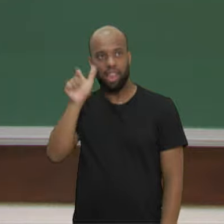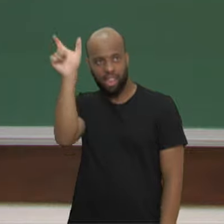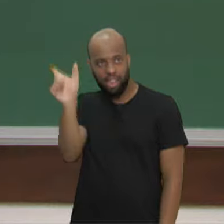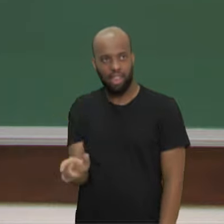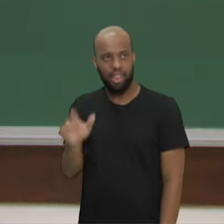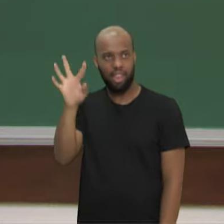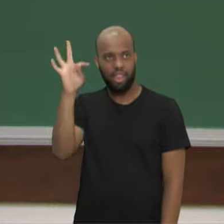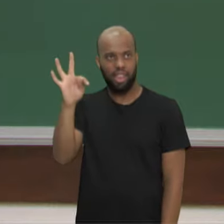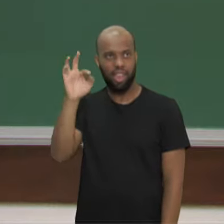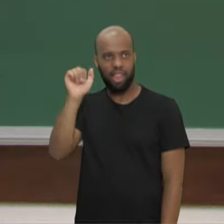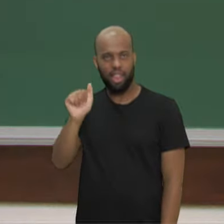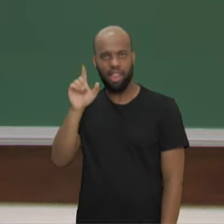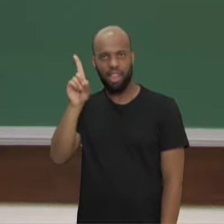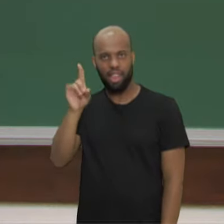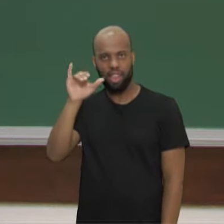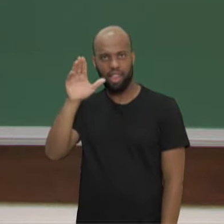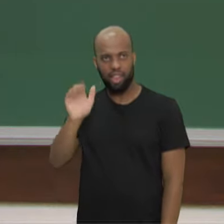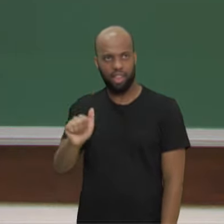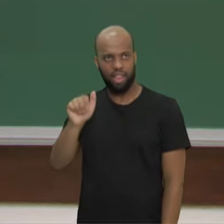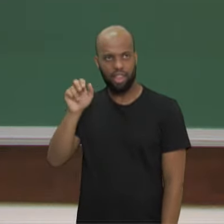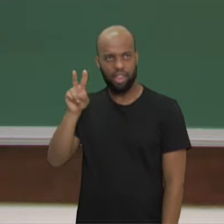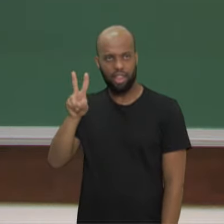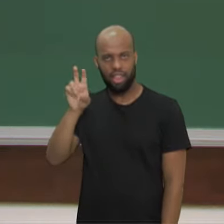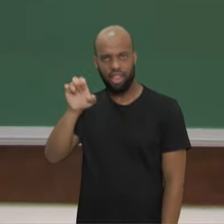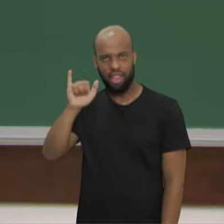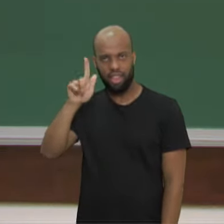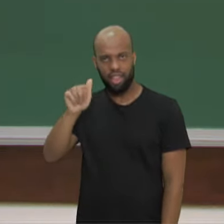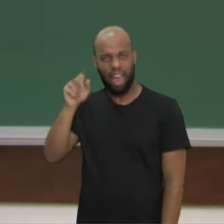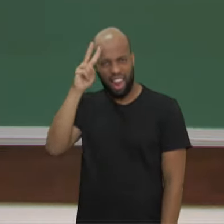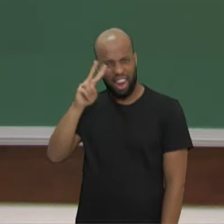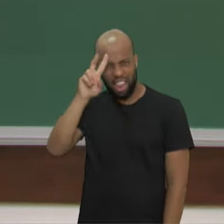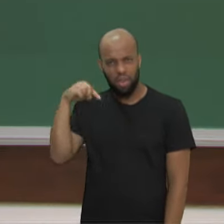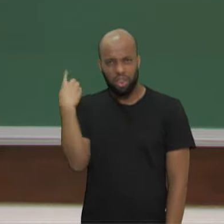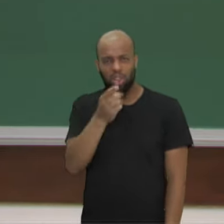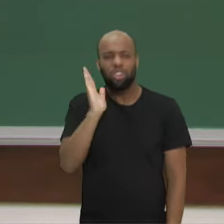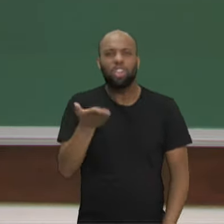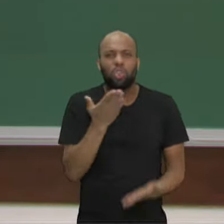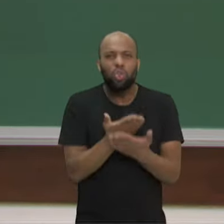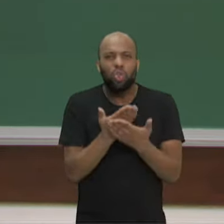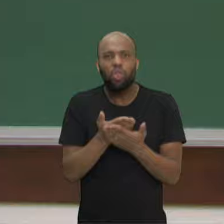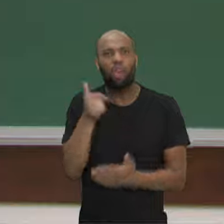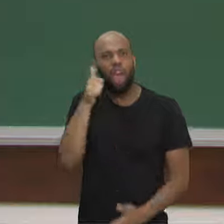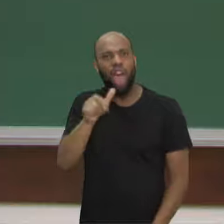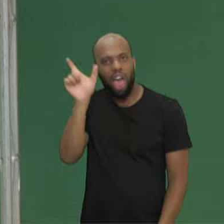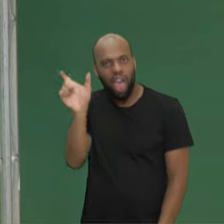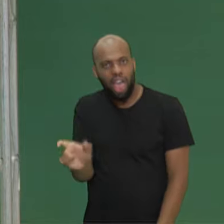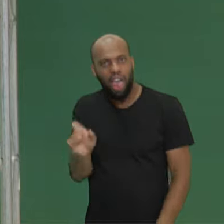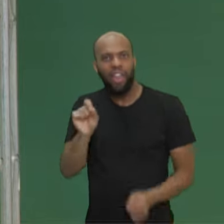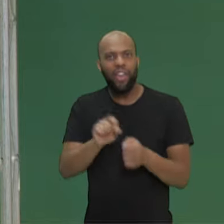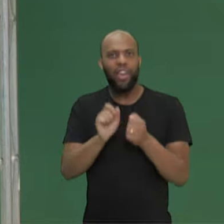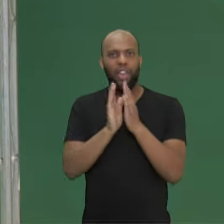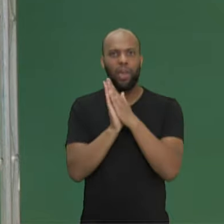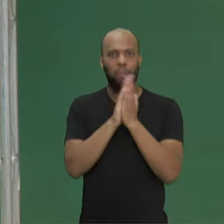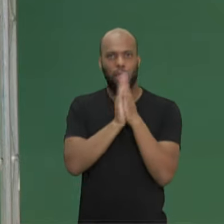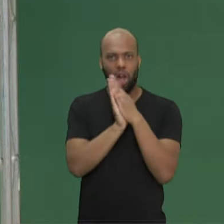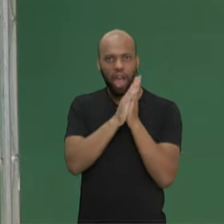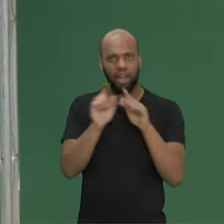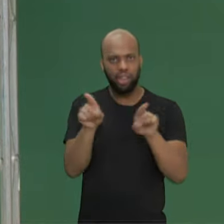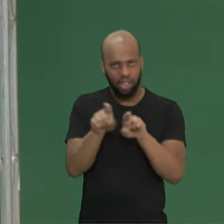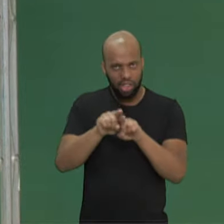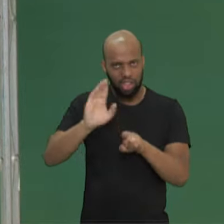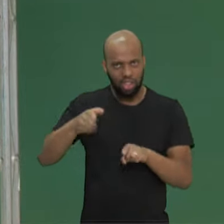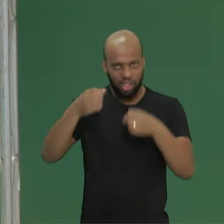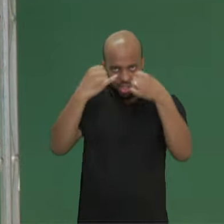sobre a Tadica Veiga quando a gente falou dos bonecos? É ela mesma, tá? Então, ela também fez o figurino desse